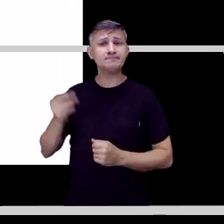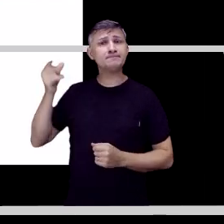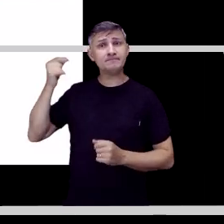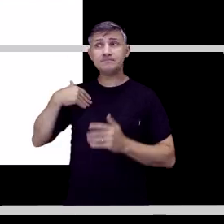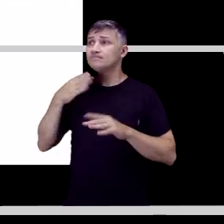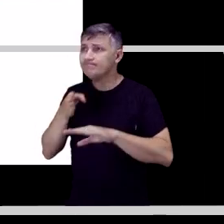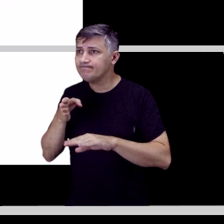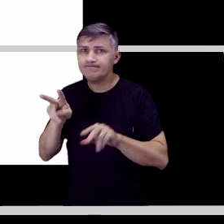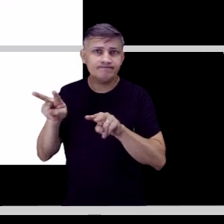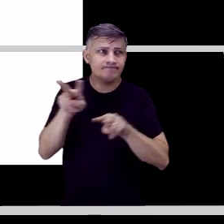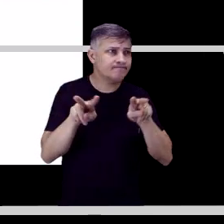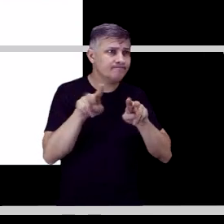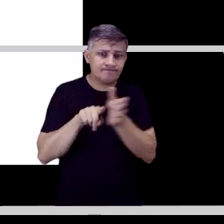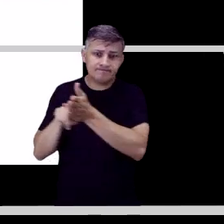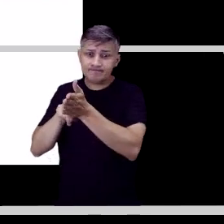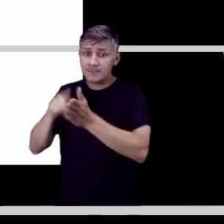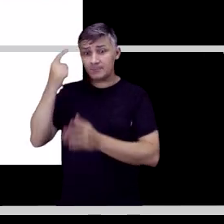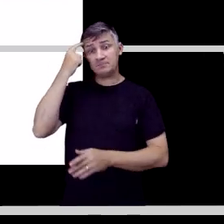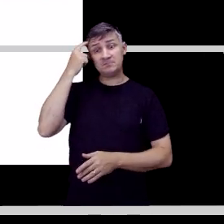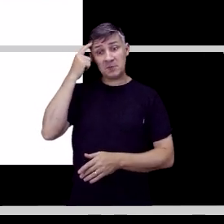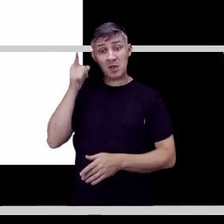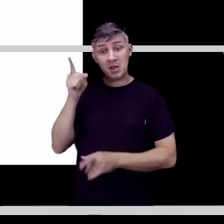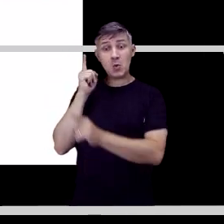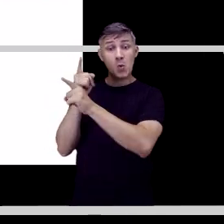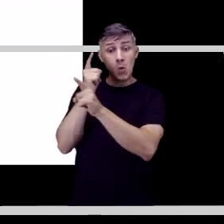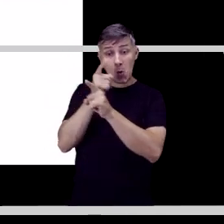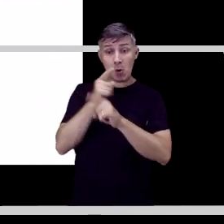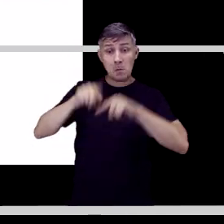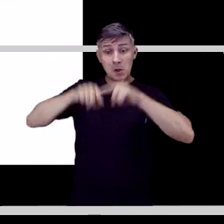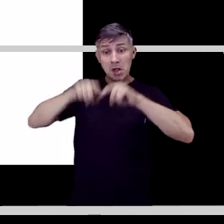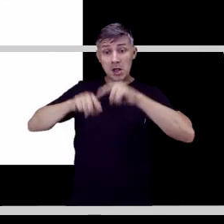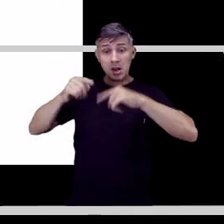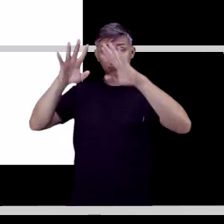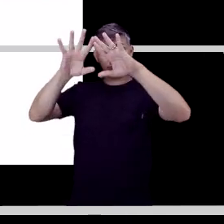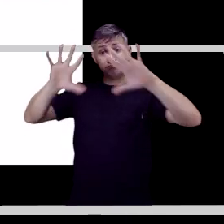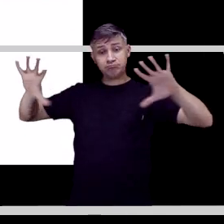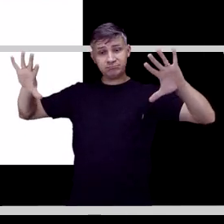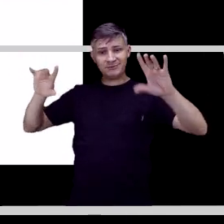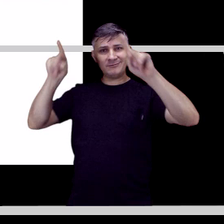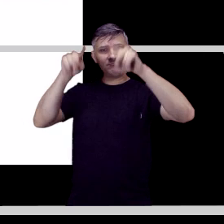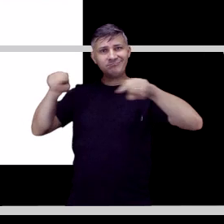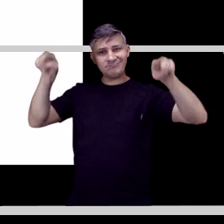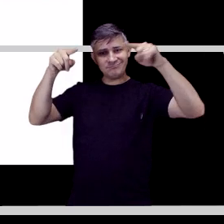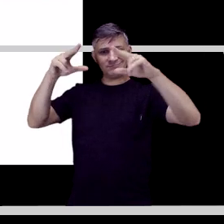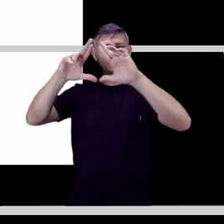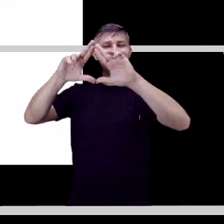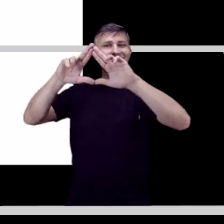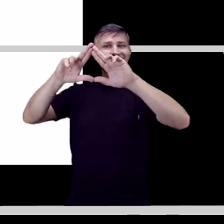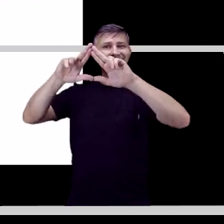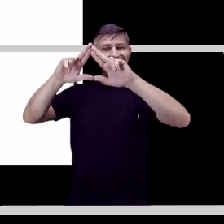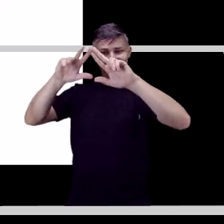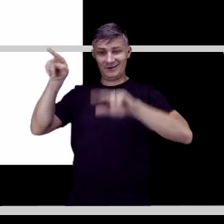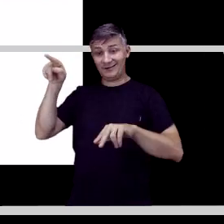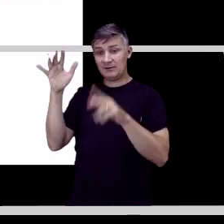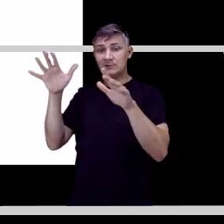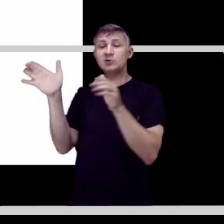quando a gente fez as prospecções, a gente achou, então, esses arcos, né, essas tesouras com arco